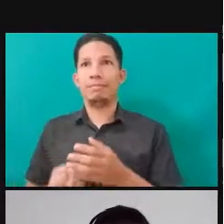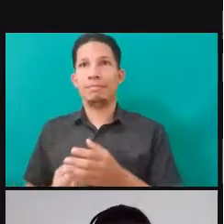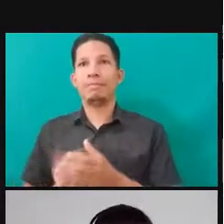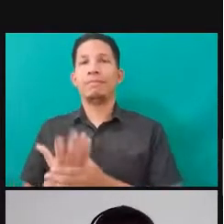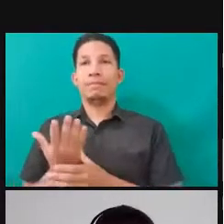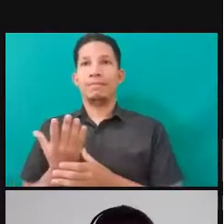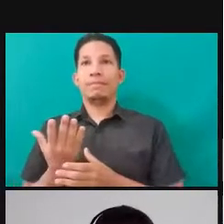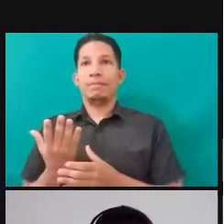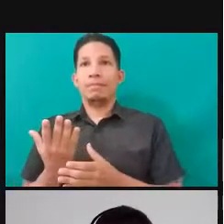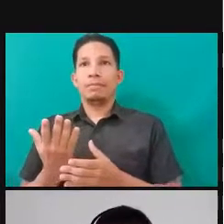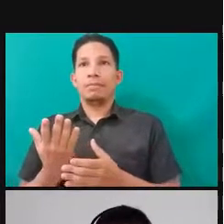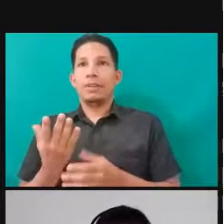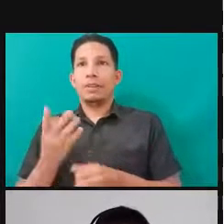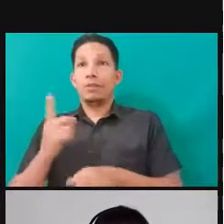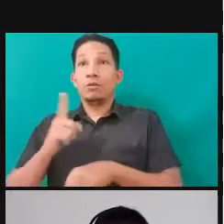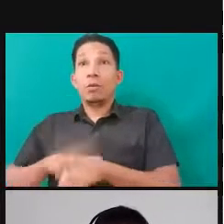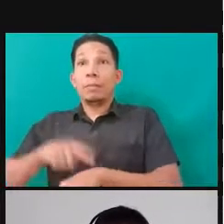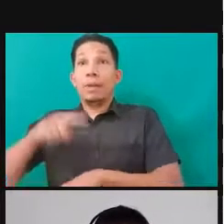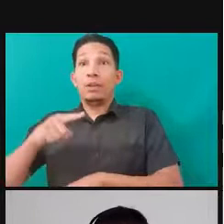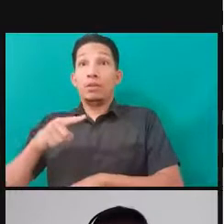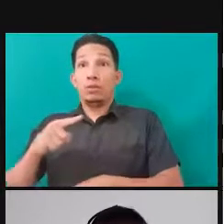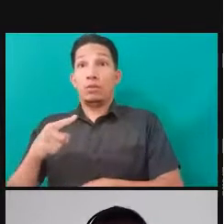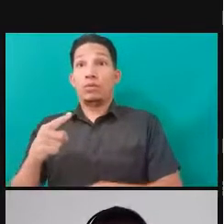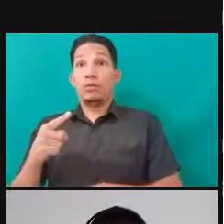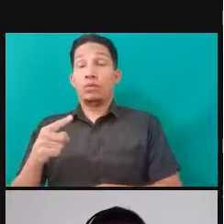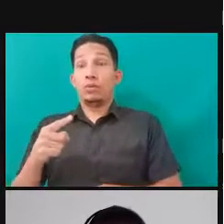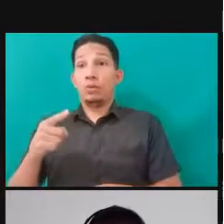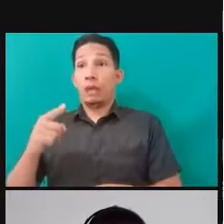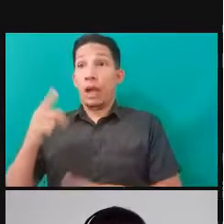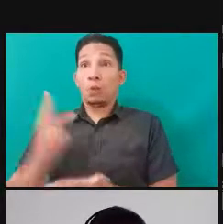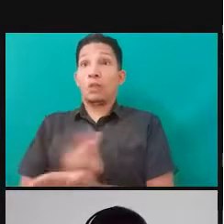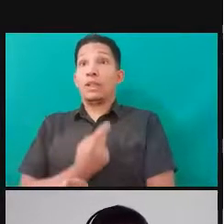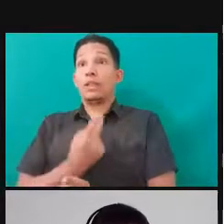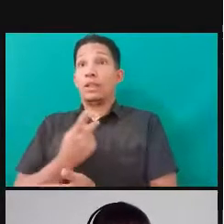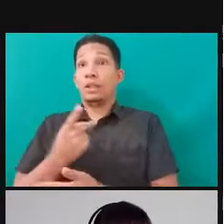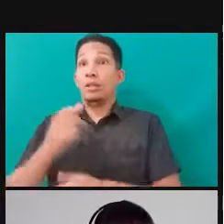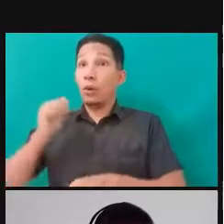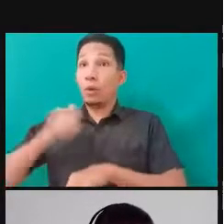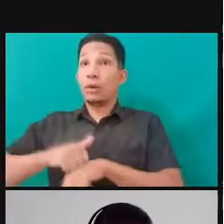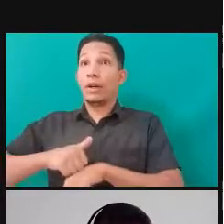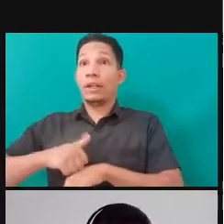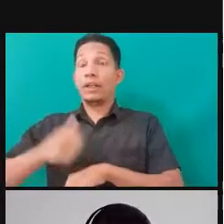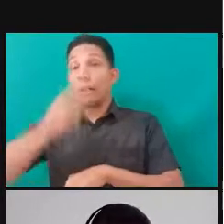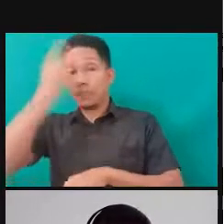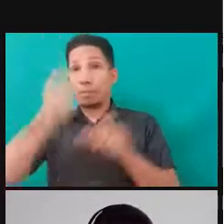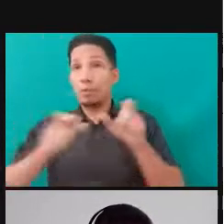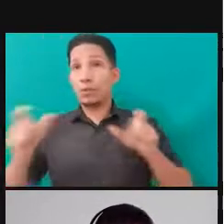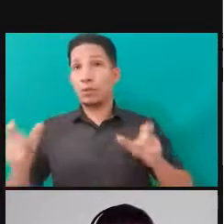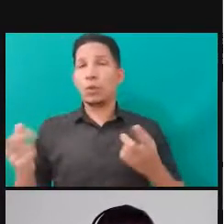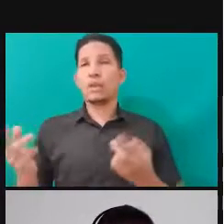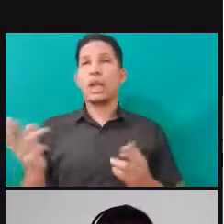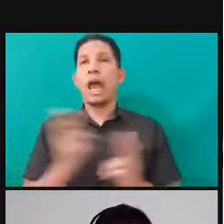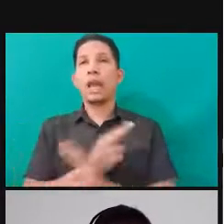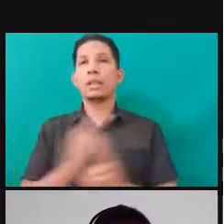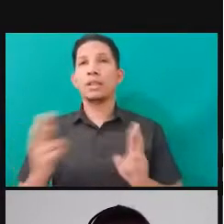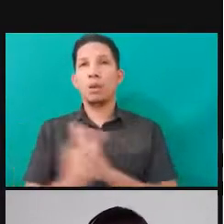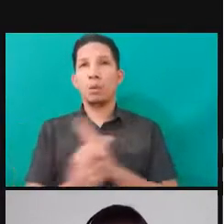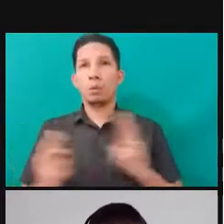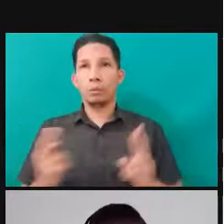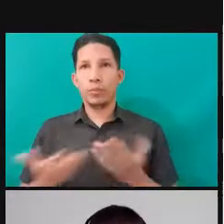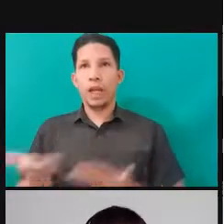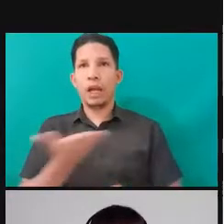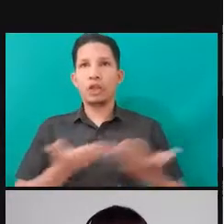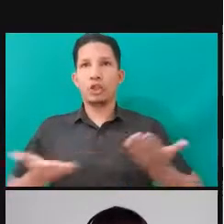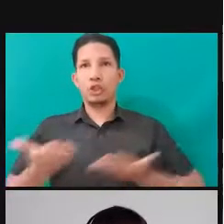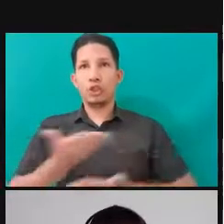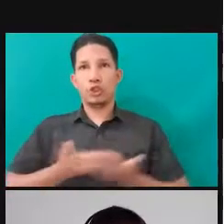dos momentos únicos, da situação única e concreta em que as pessoas interagem. Então, esse é